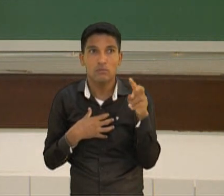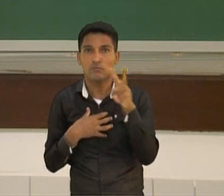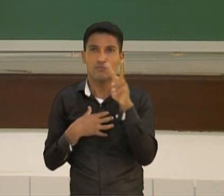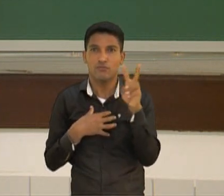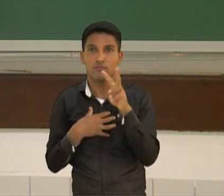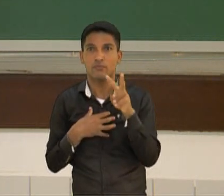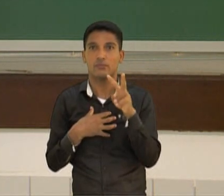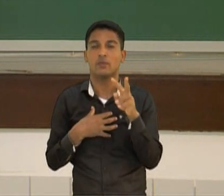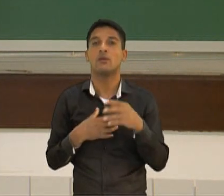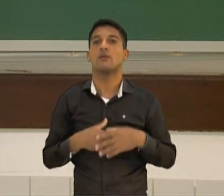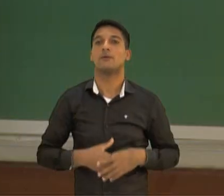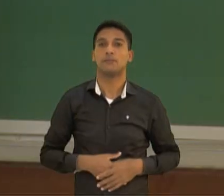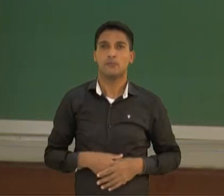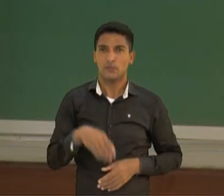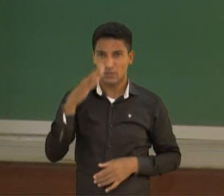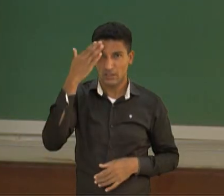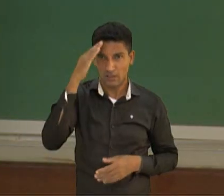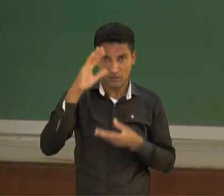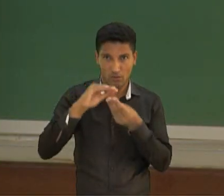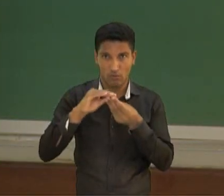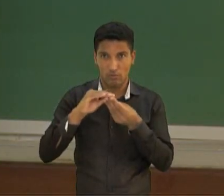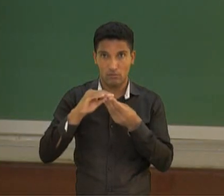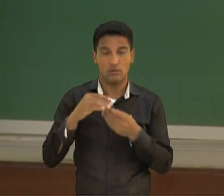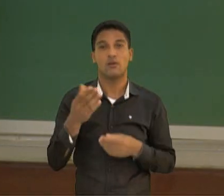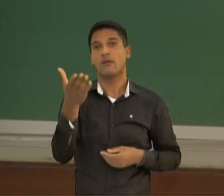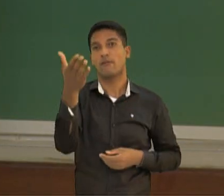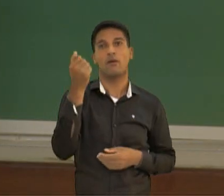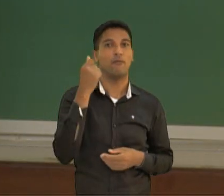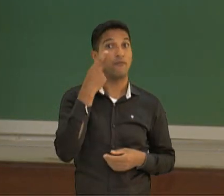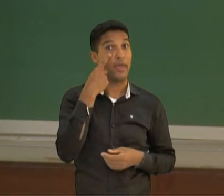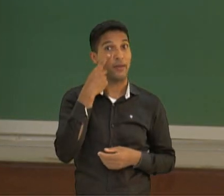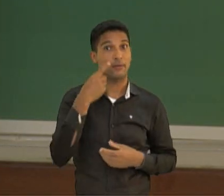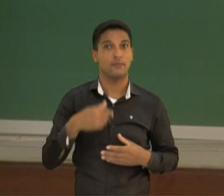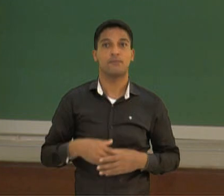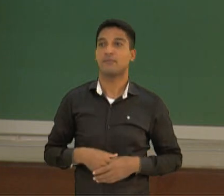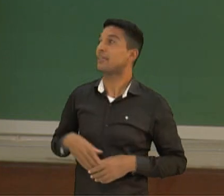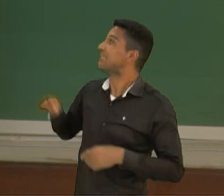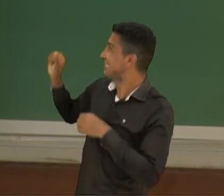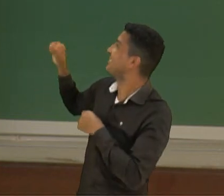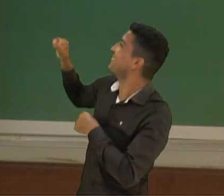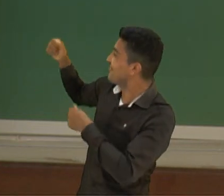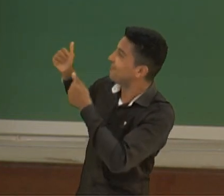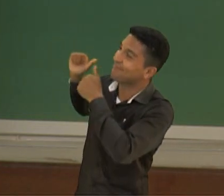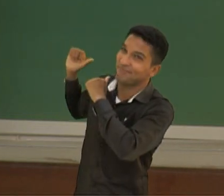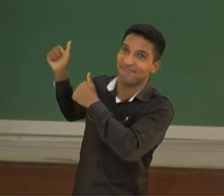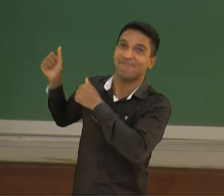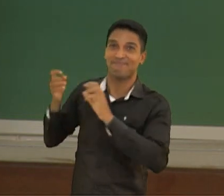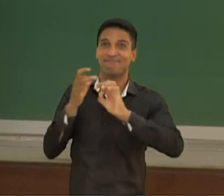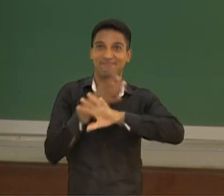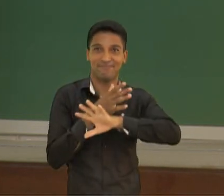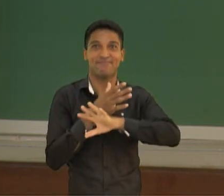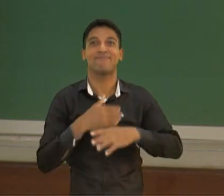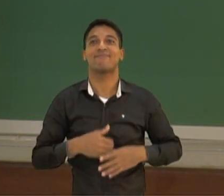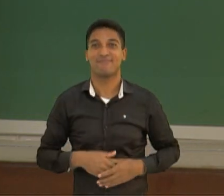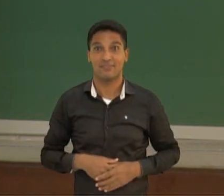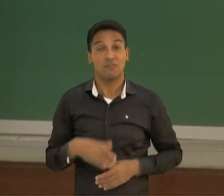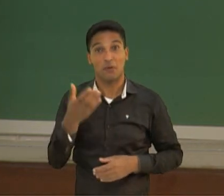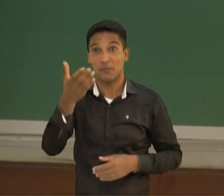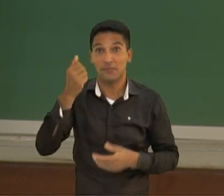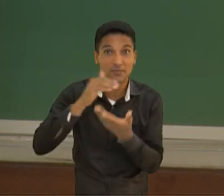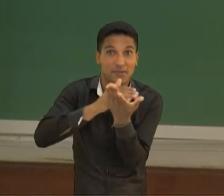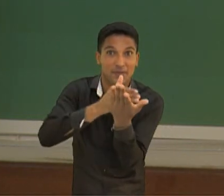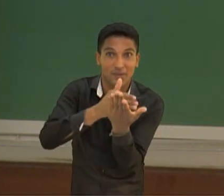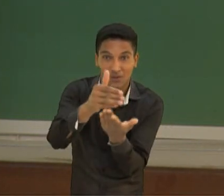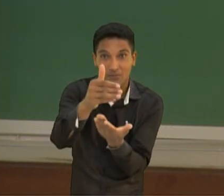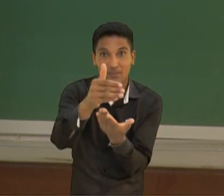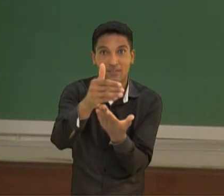ver se você entendeu até agora, gente. Vamos fazer o nosso quiz de hoje. Isaías, está pronto? Olha lá, vamos começar nossas